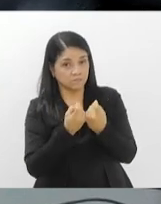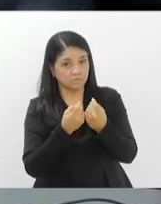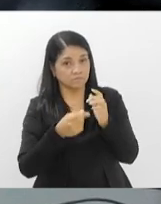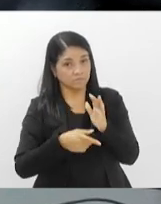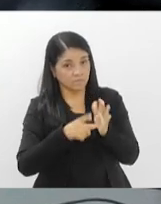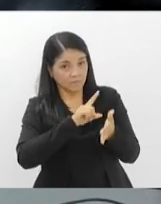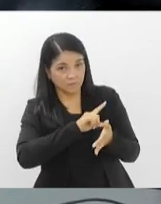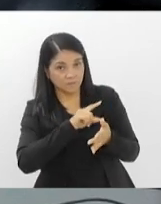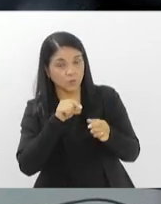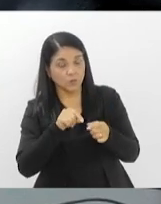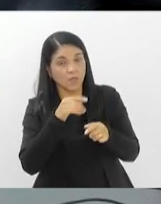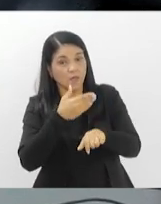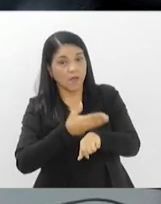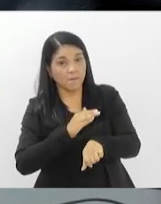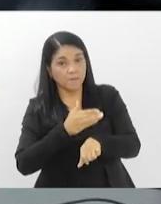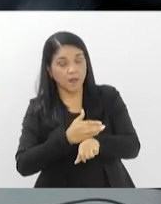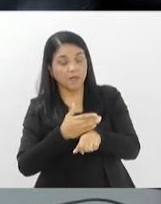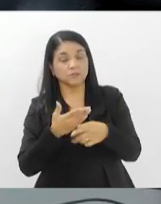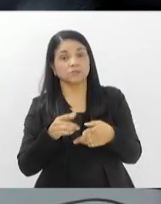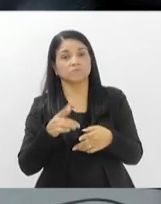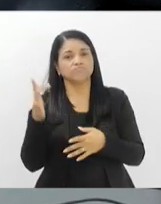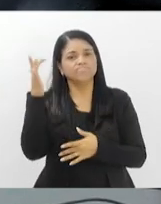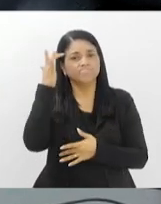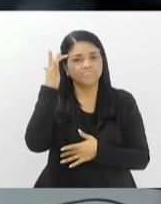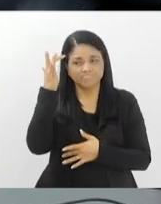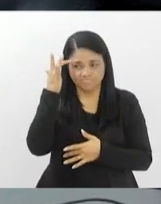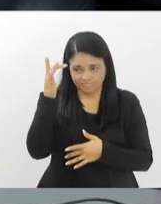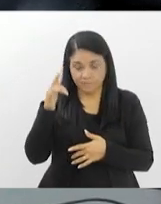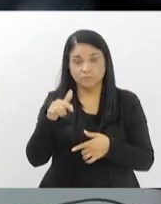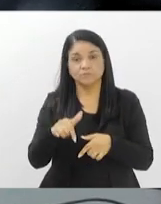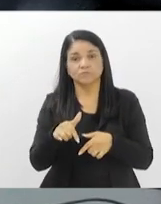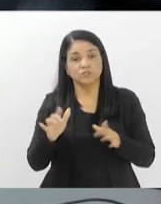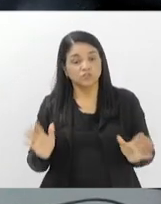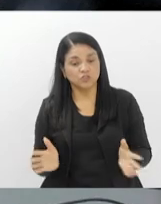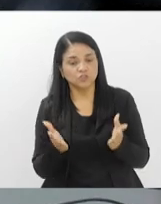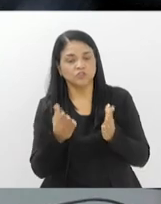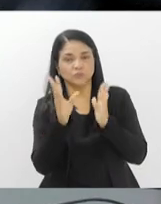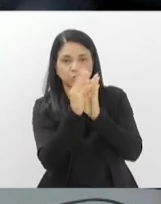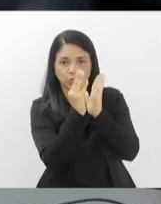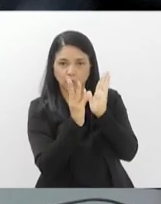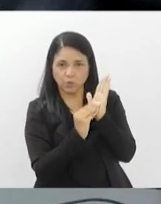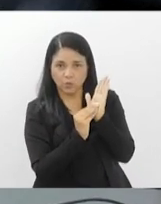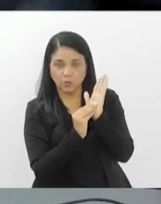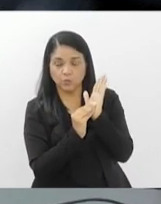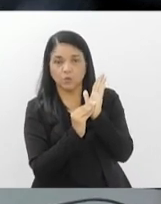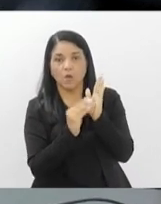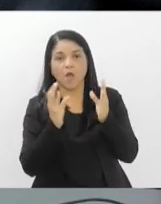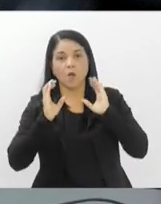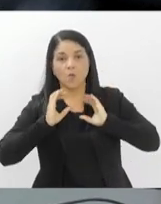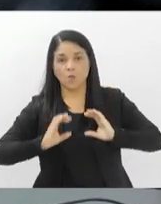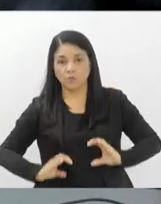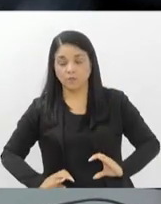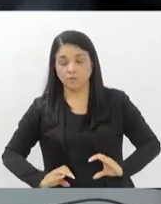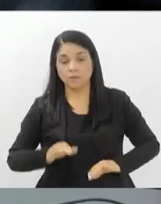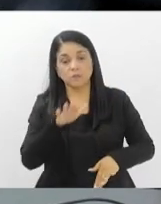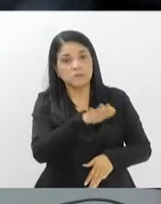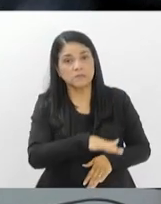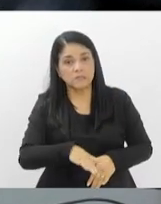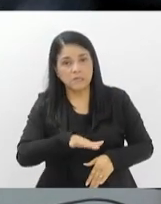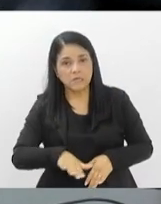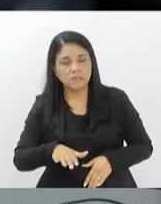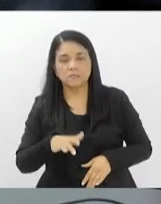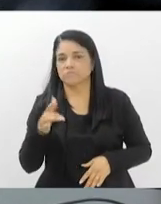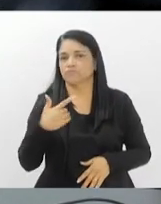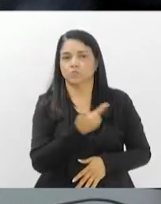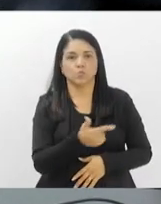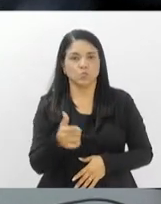a prática de exposição prematura de conteúdos, estímulos e comportamento a indivíduos que ainda não têm maturidade